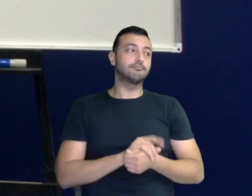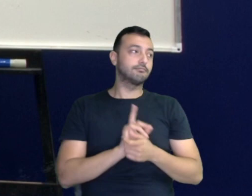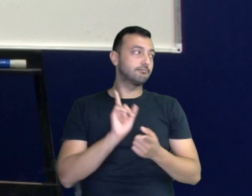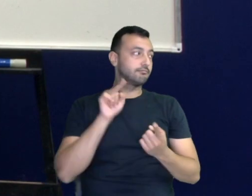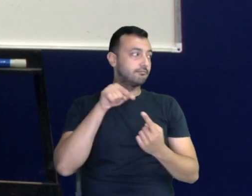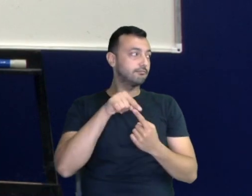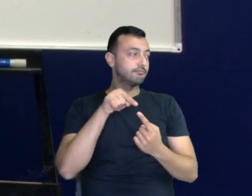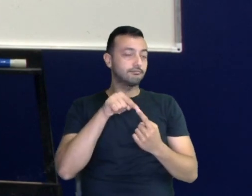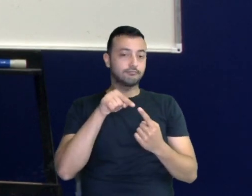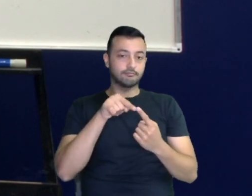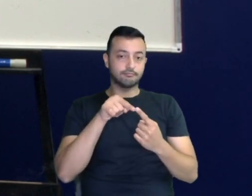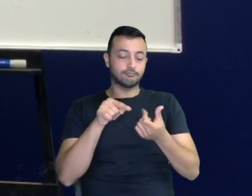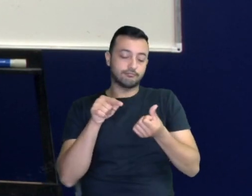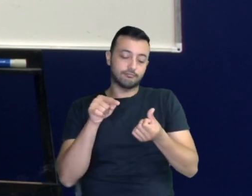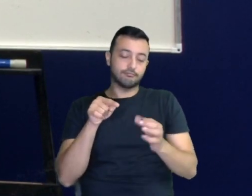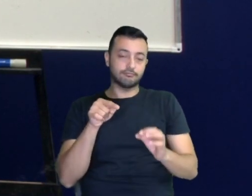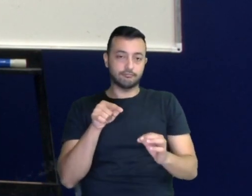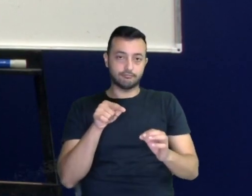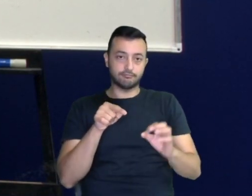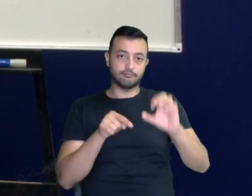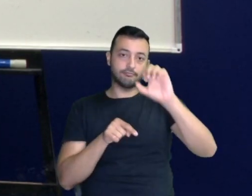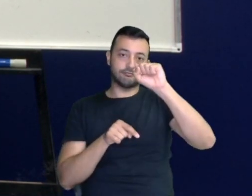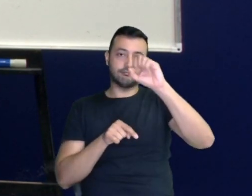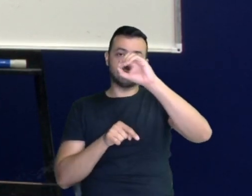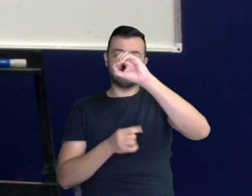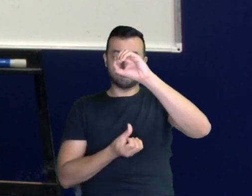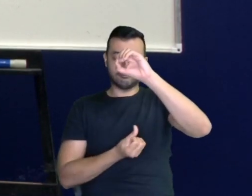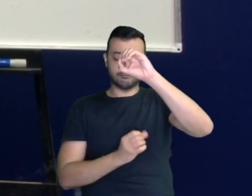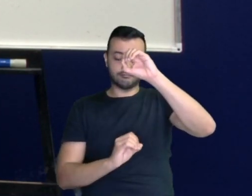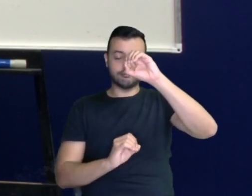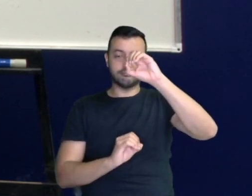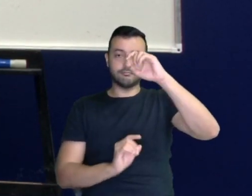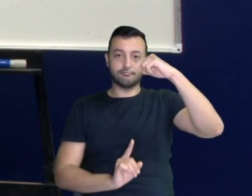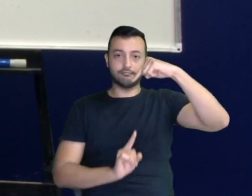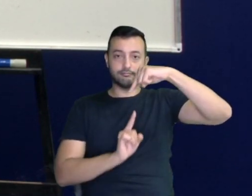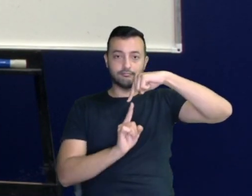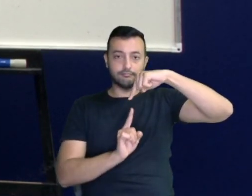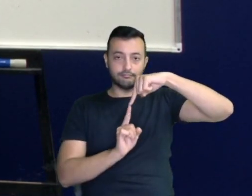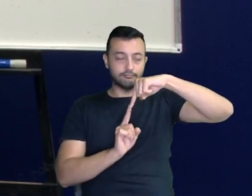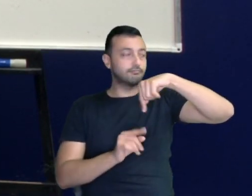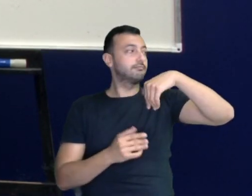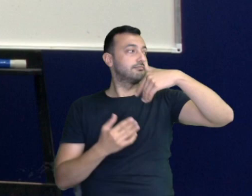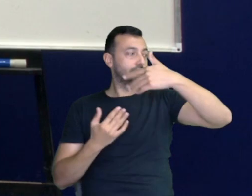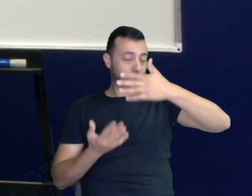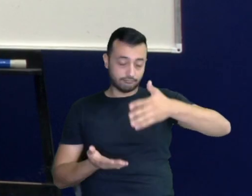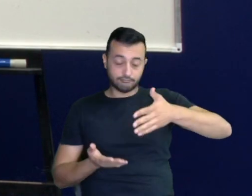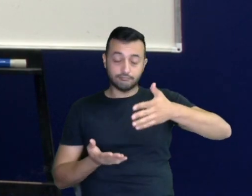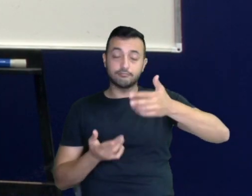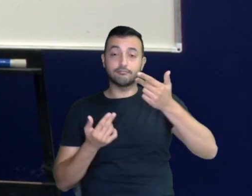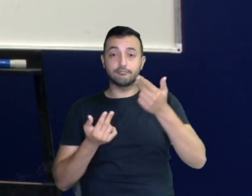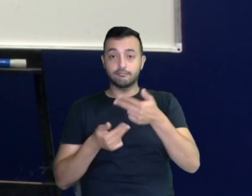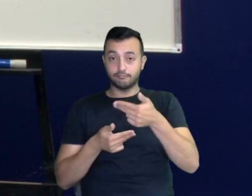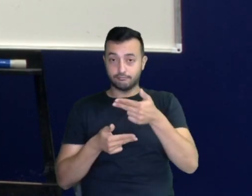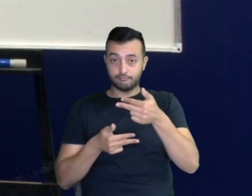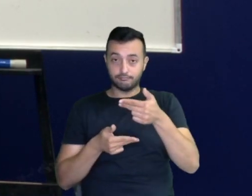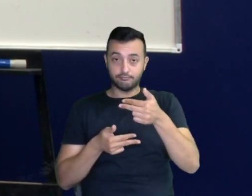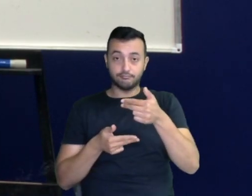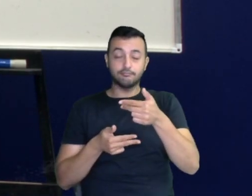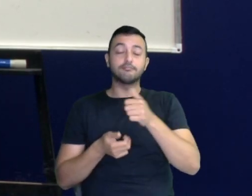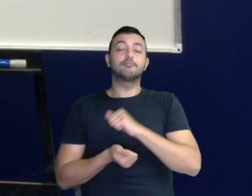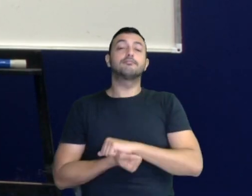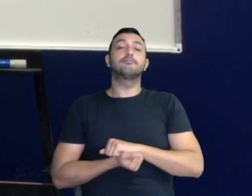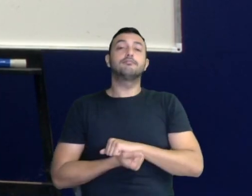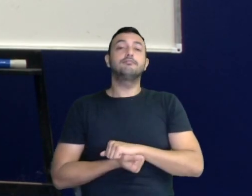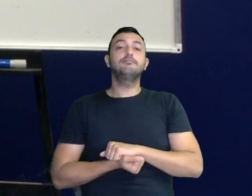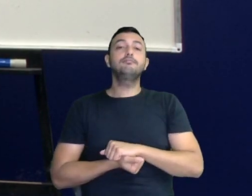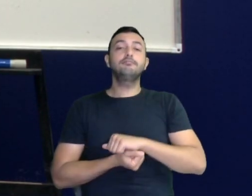está associado com 60 metros. Assim como, então, é a igualdade para a gente montar a nossa